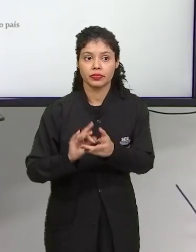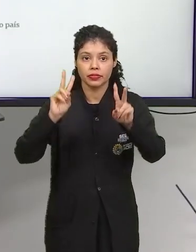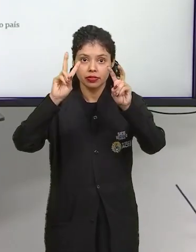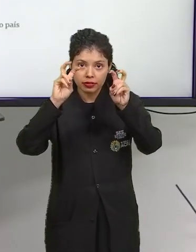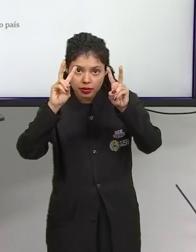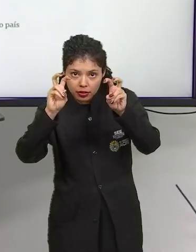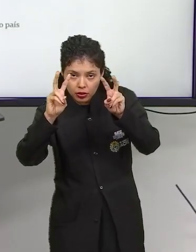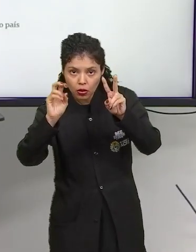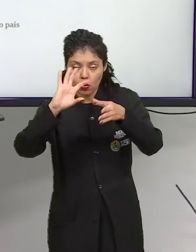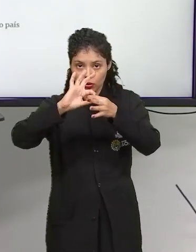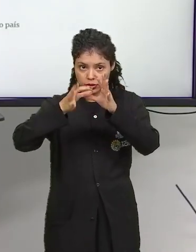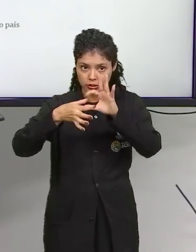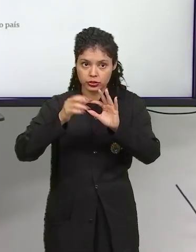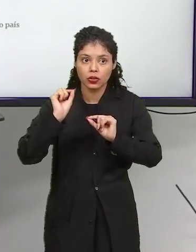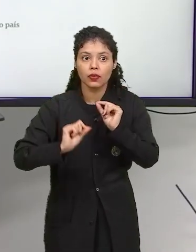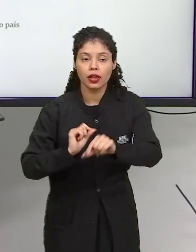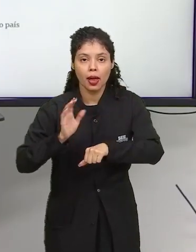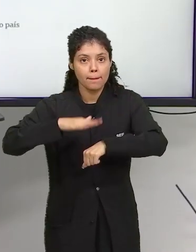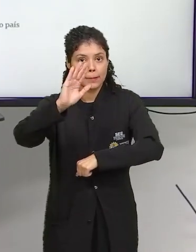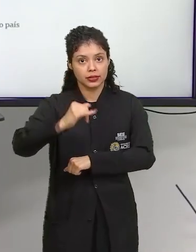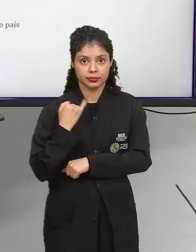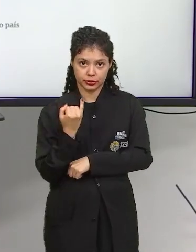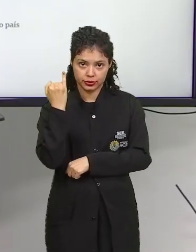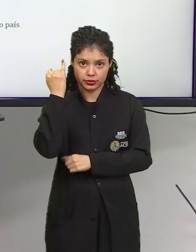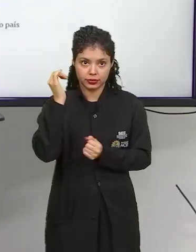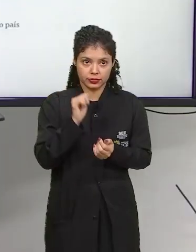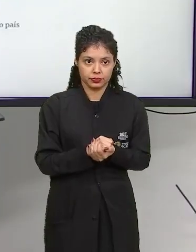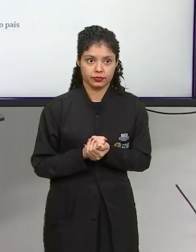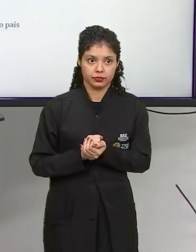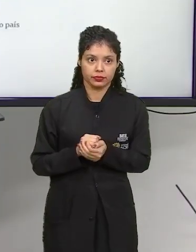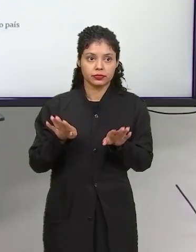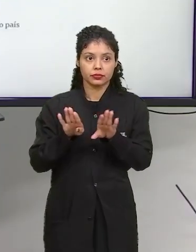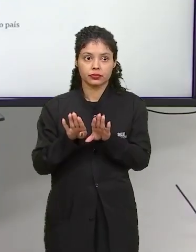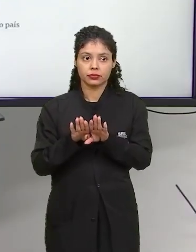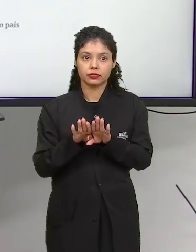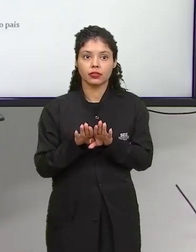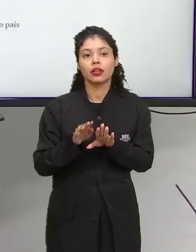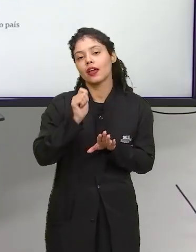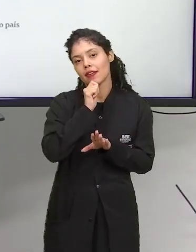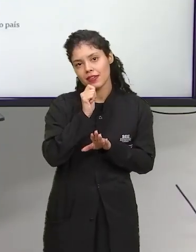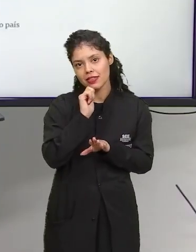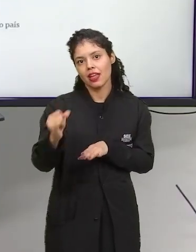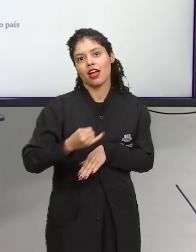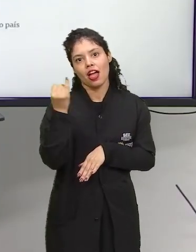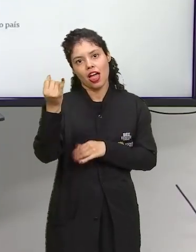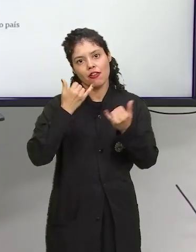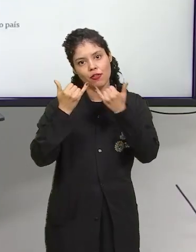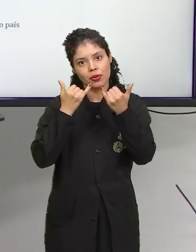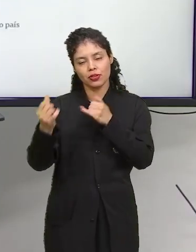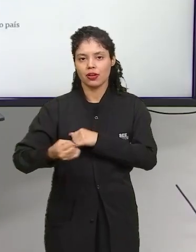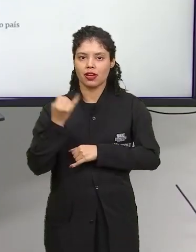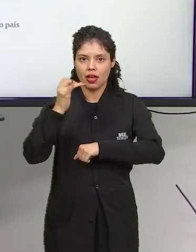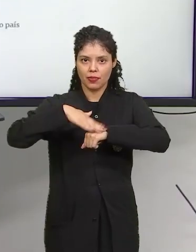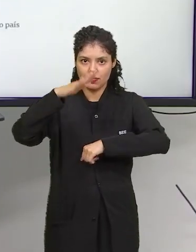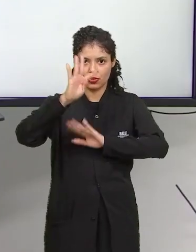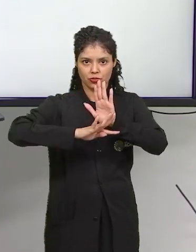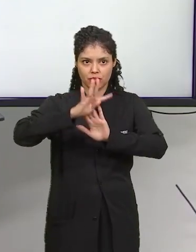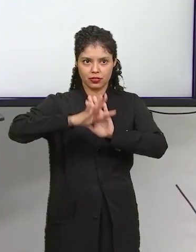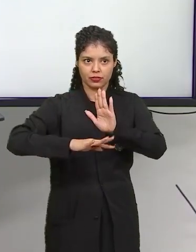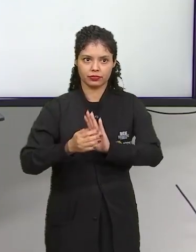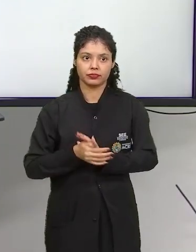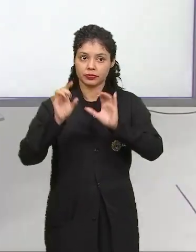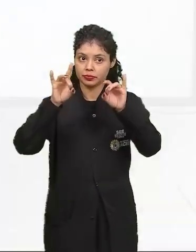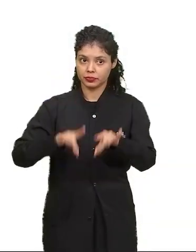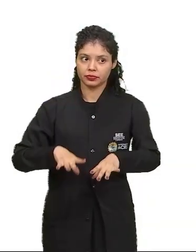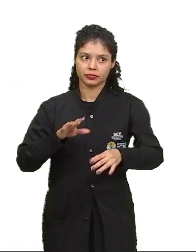próprio contexto é mais importante. O referencial, a informação é mais importante no texto, tá ok? E